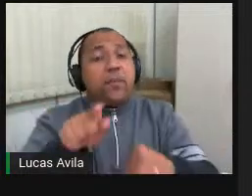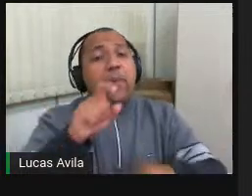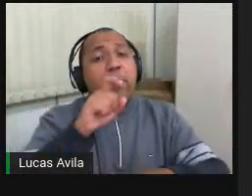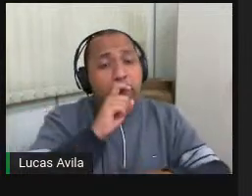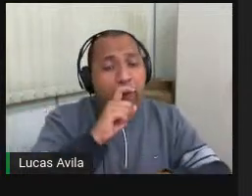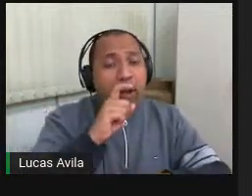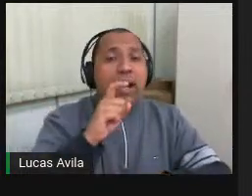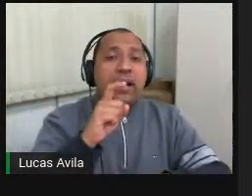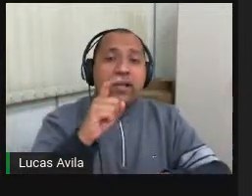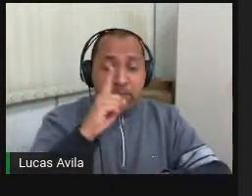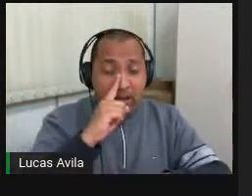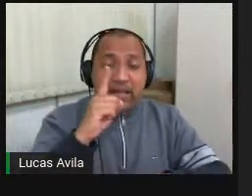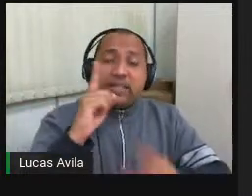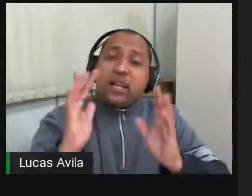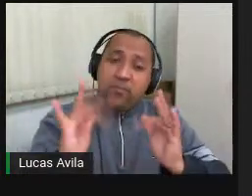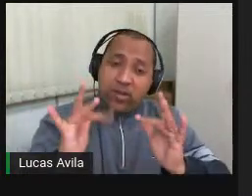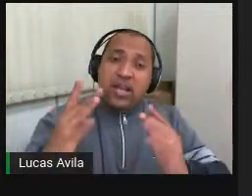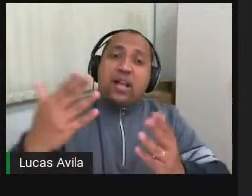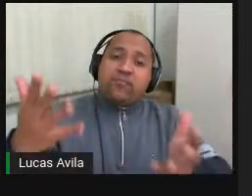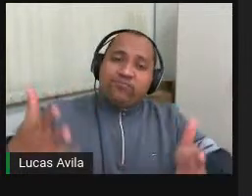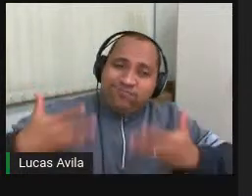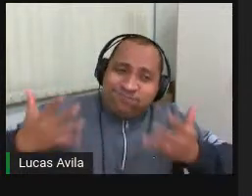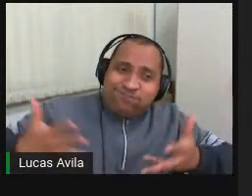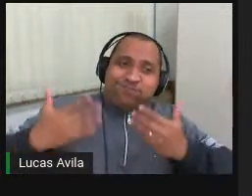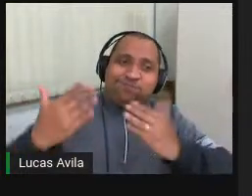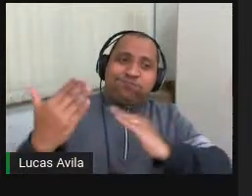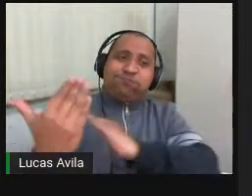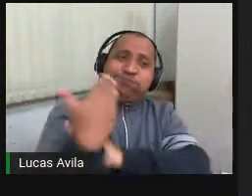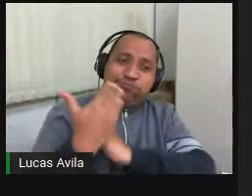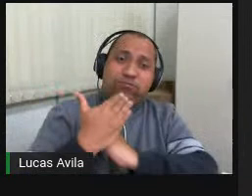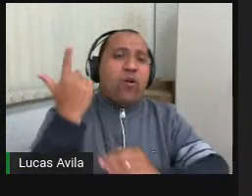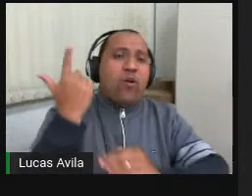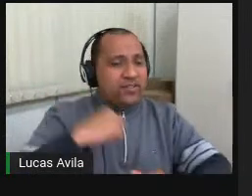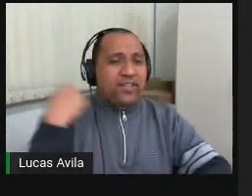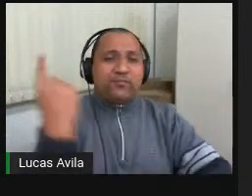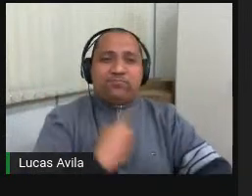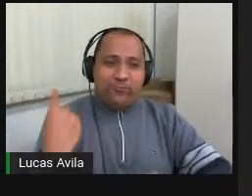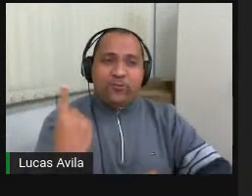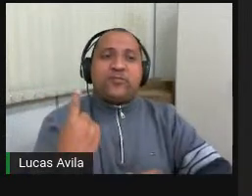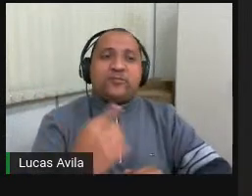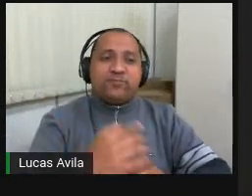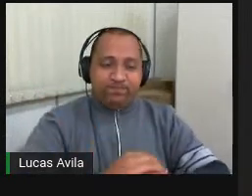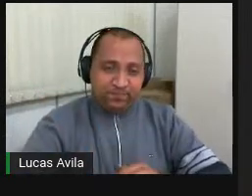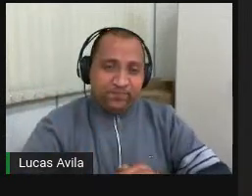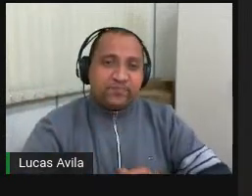pelo apoio e incentivo. Essa conquista é nossa.